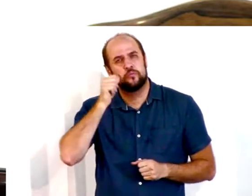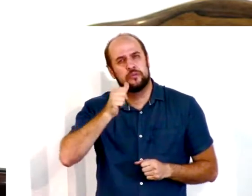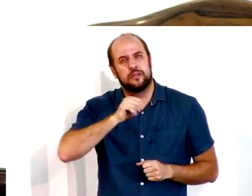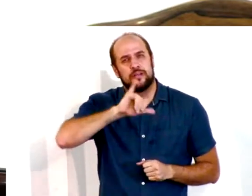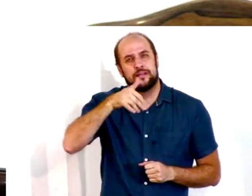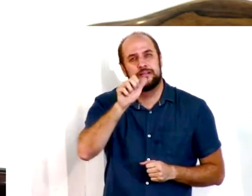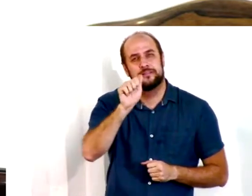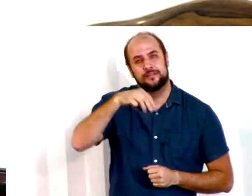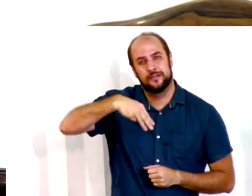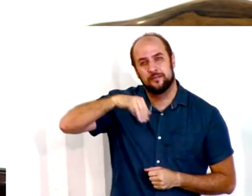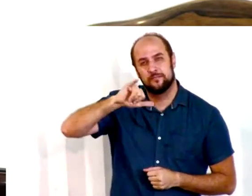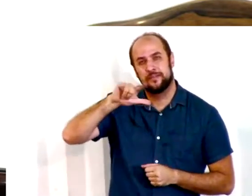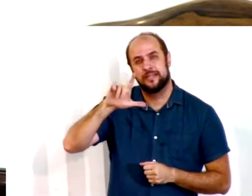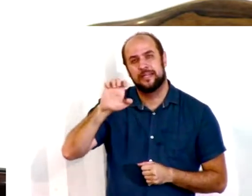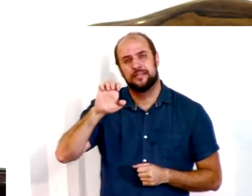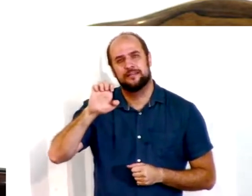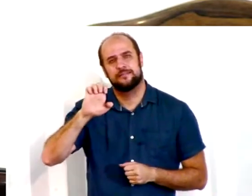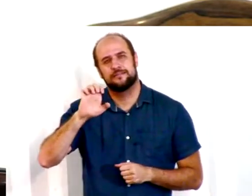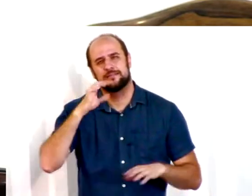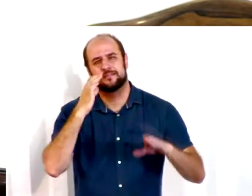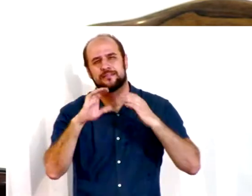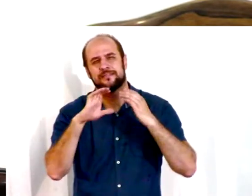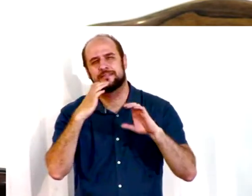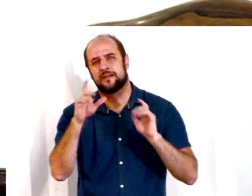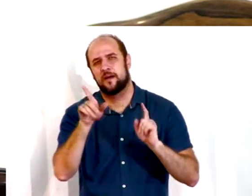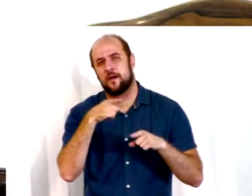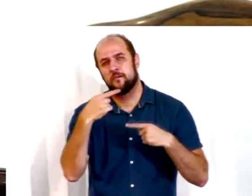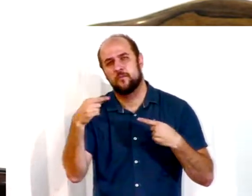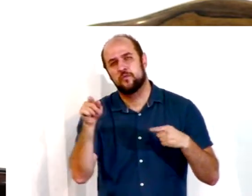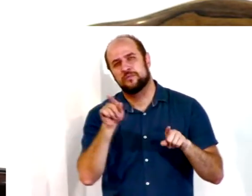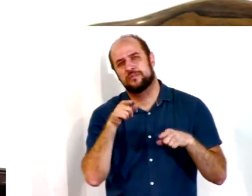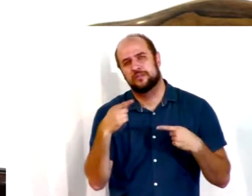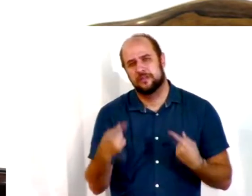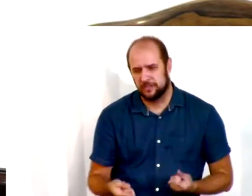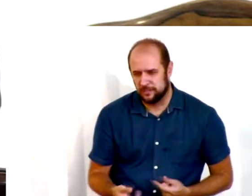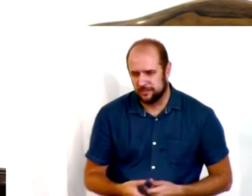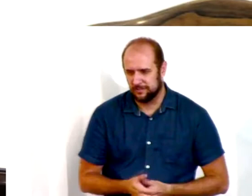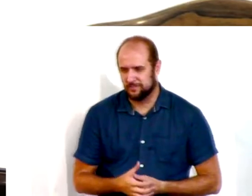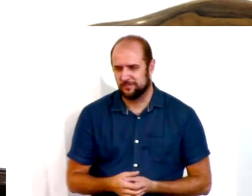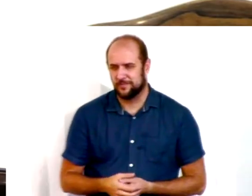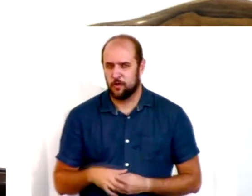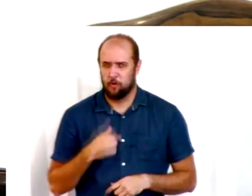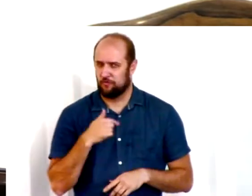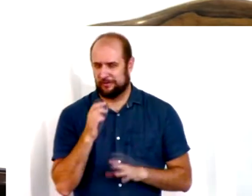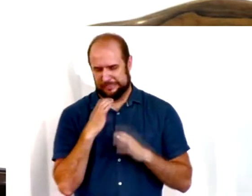chamada Jamile, conhecem? E ela cantando, não vou cantar, tá?